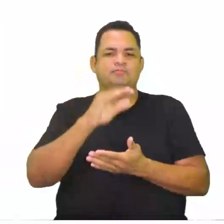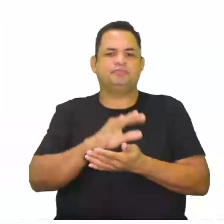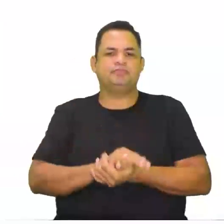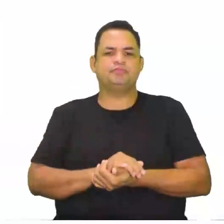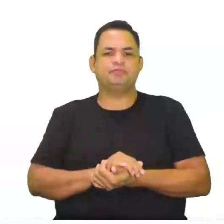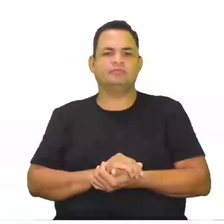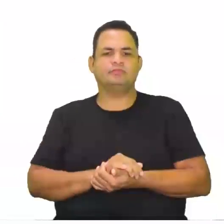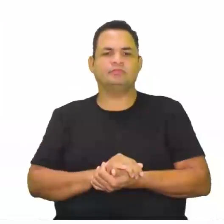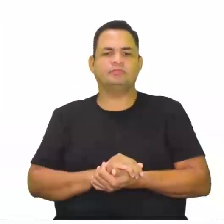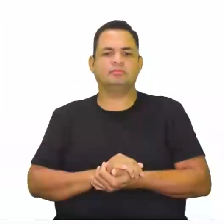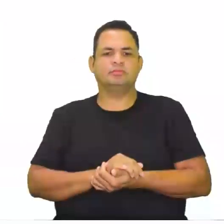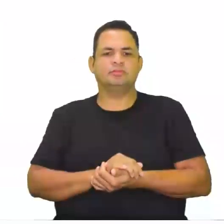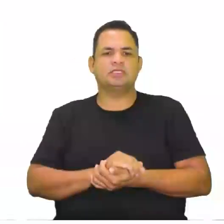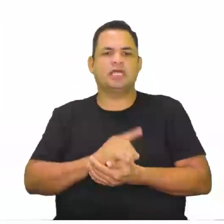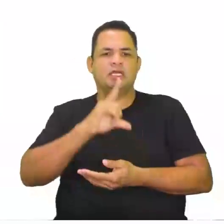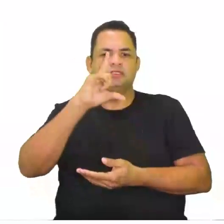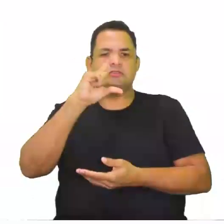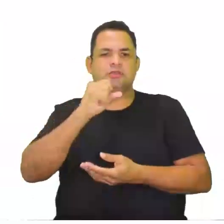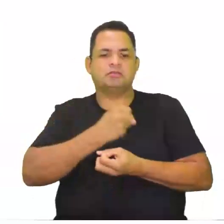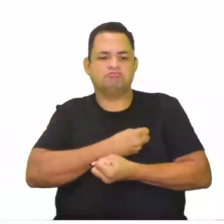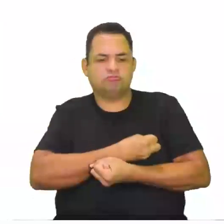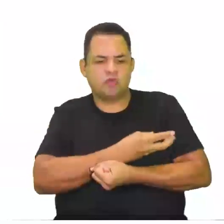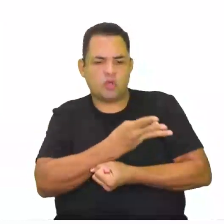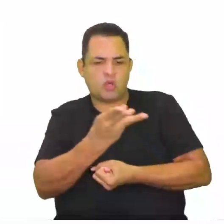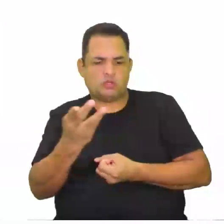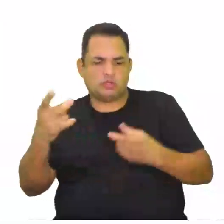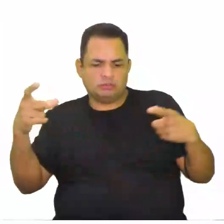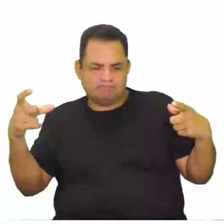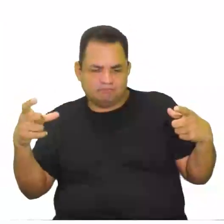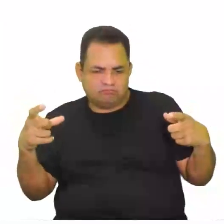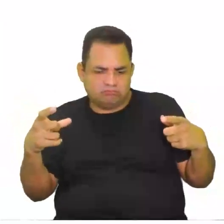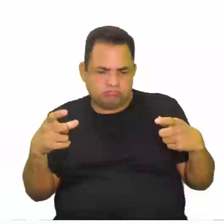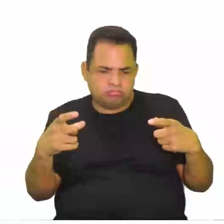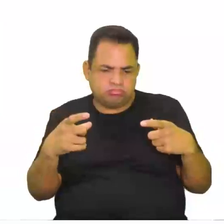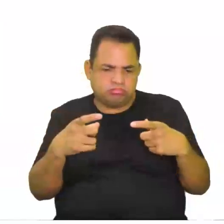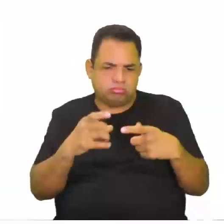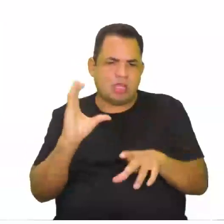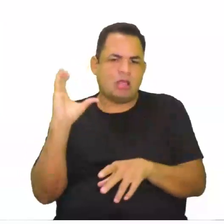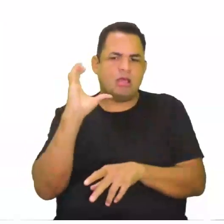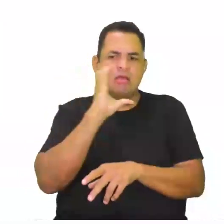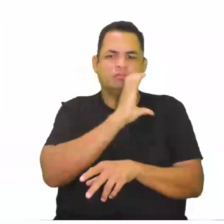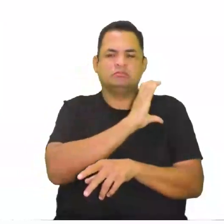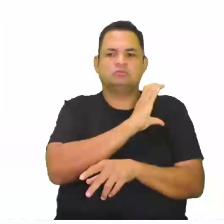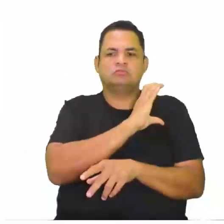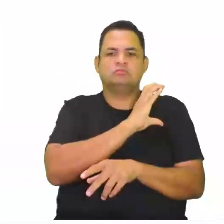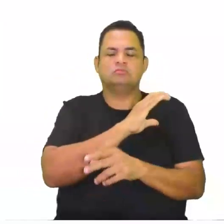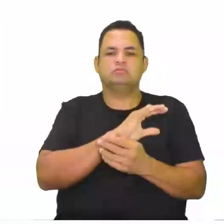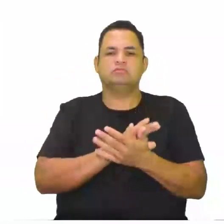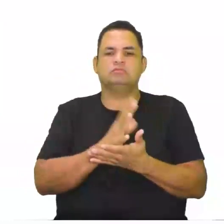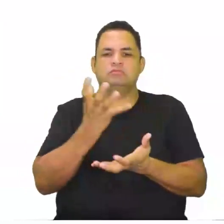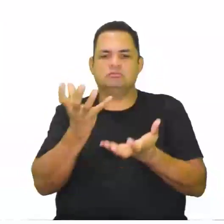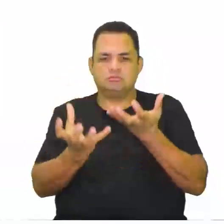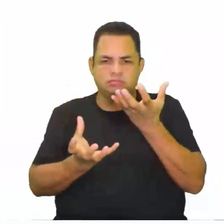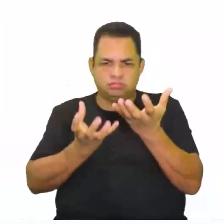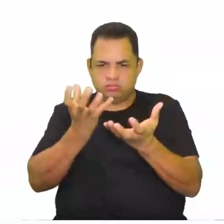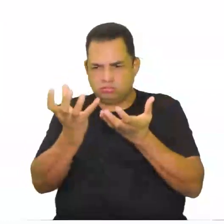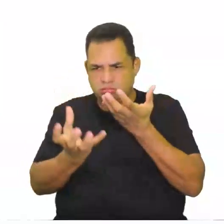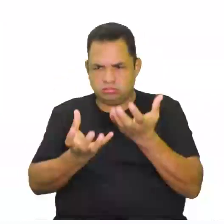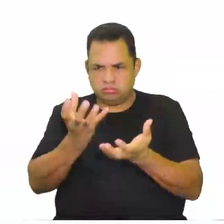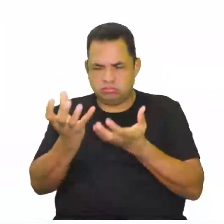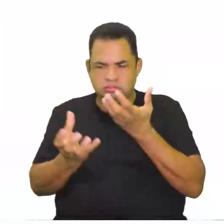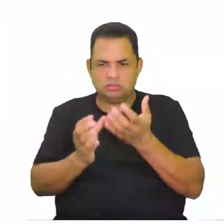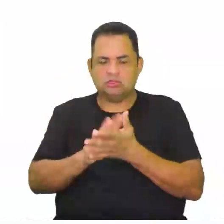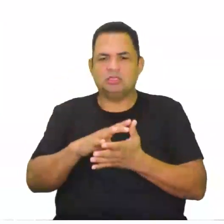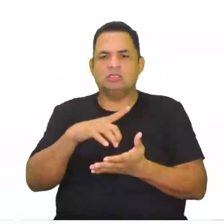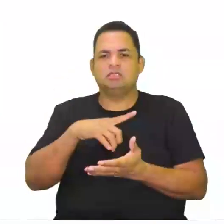reduz rapidamente o grande volume de lixo e com uma grande rapidez. Só que a queima, né? Nós também temos